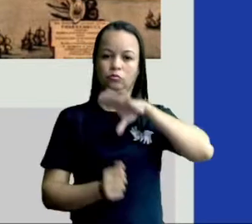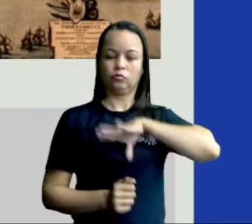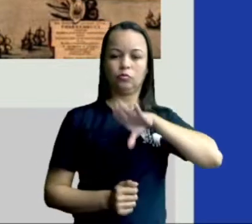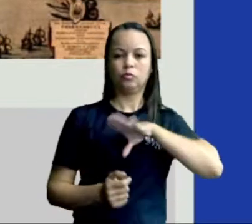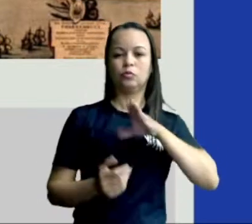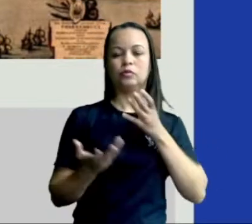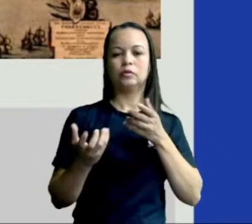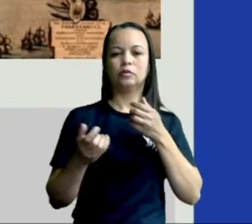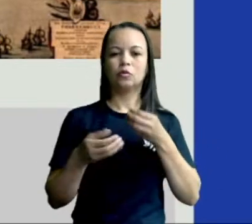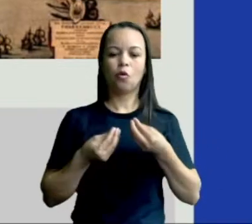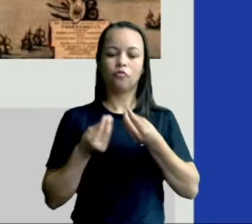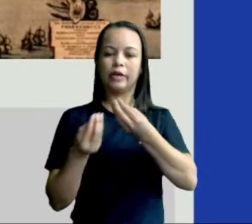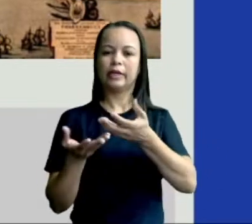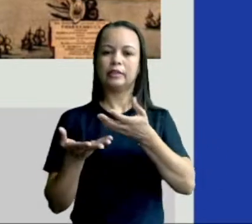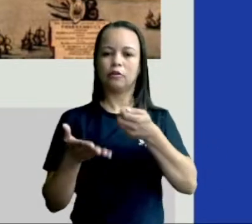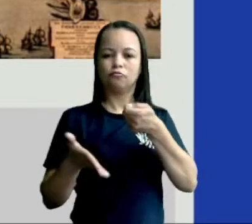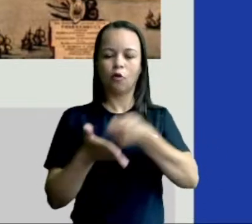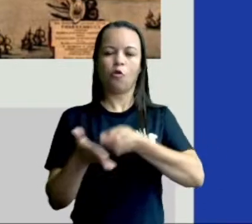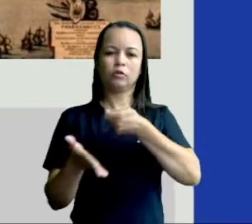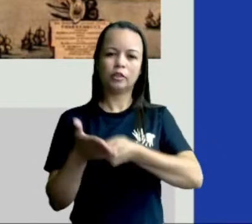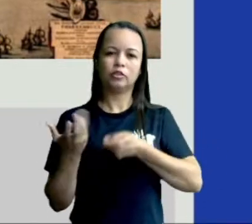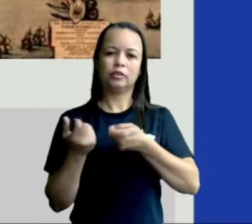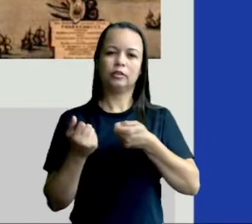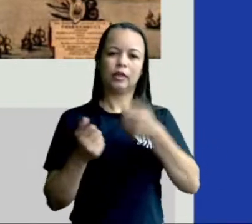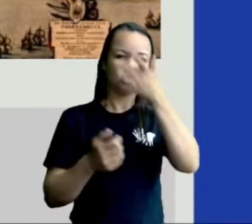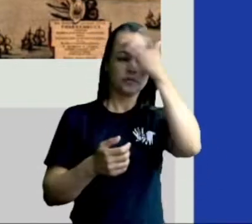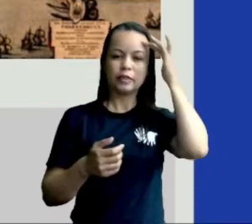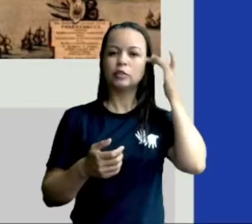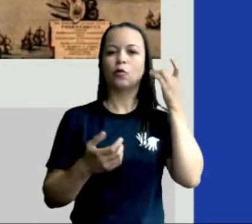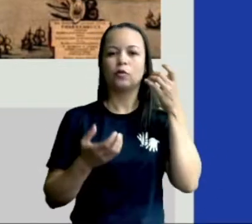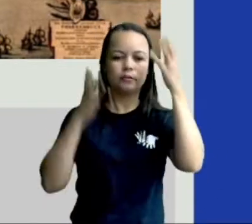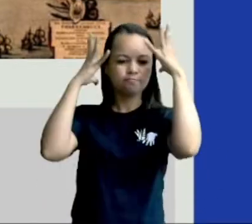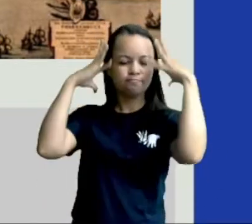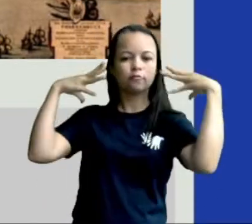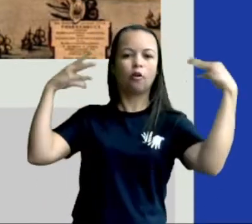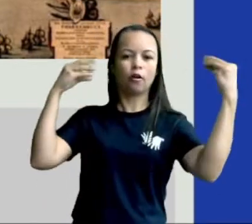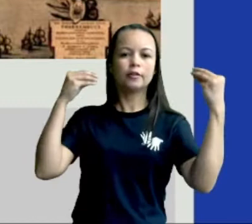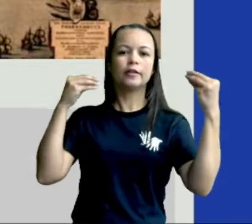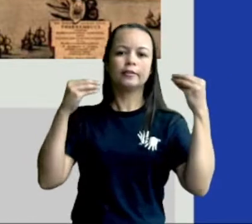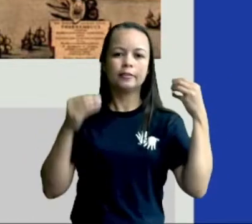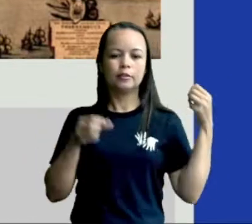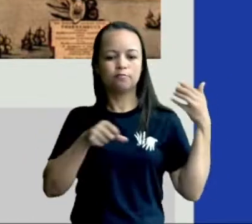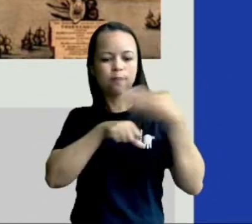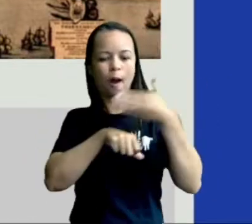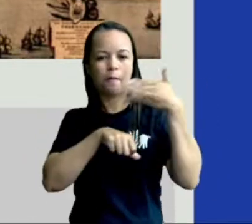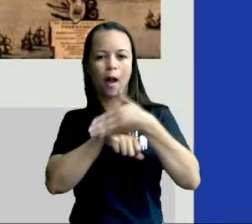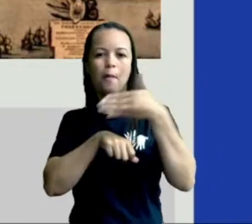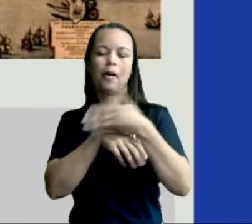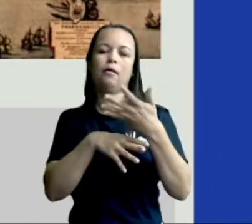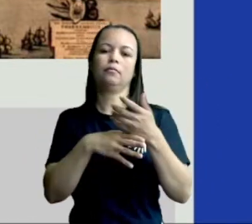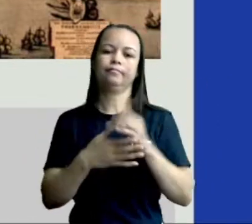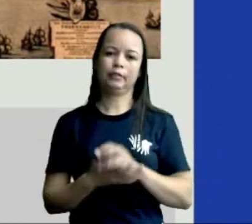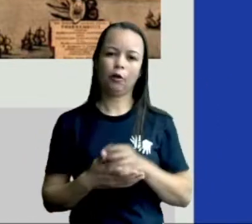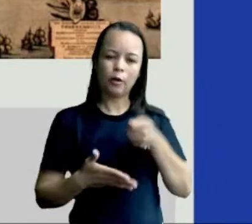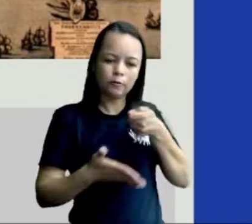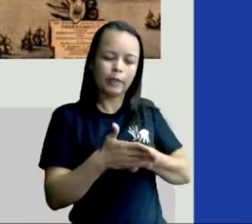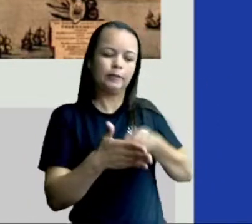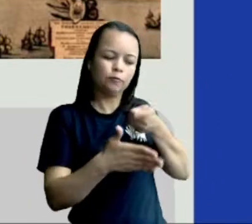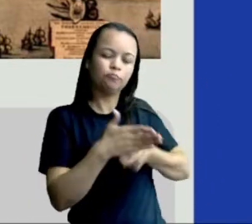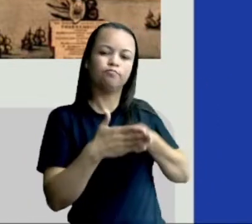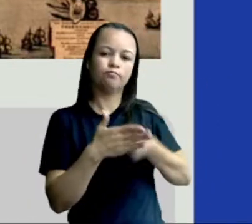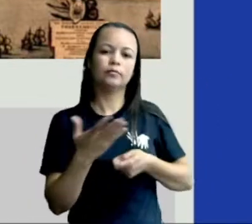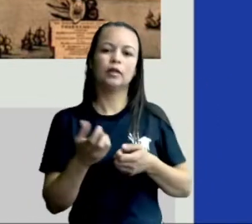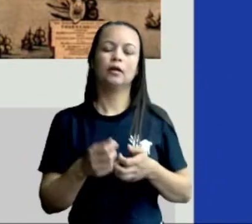ofereceram desde o início forte resistência aos invasores, os holandeses. Olha, quem estava aqui no Brasil,